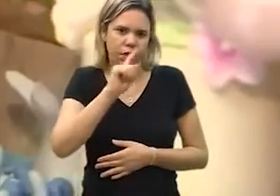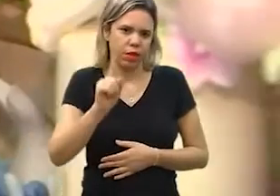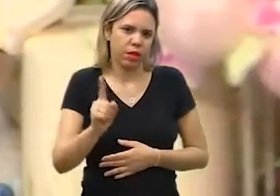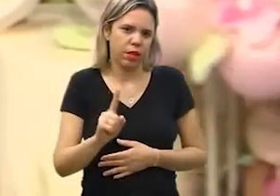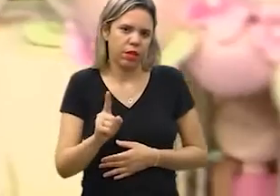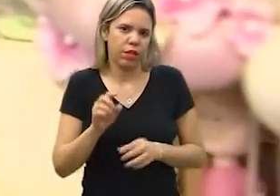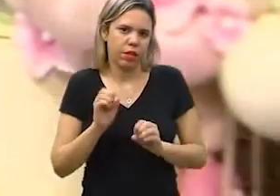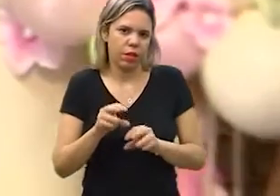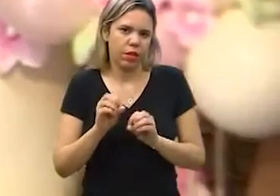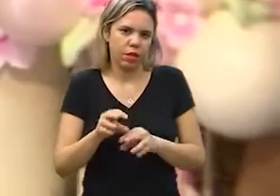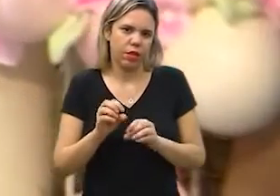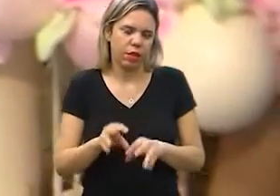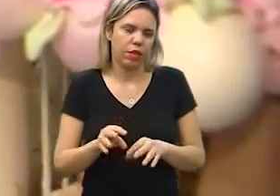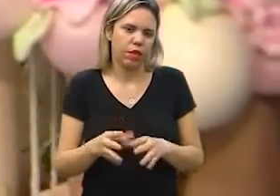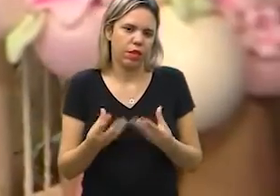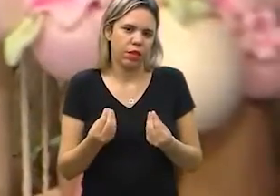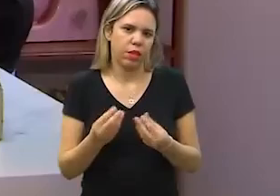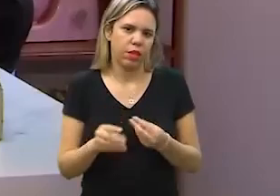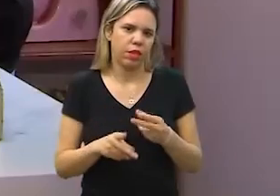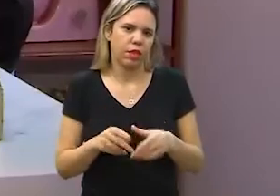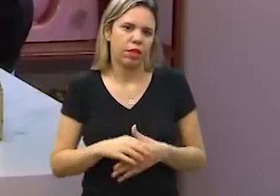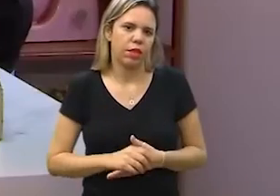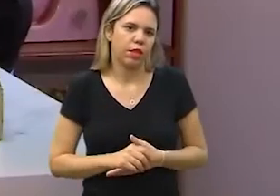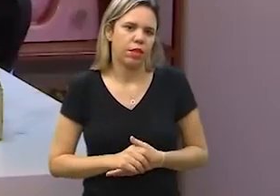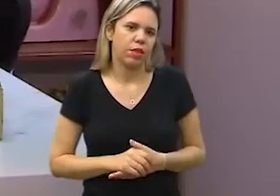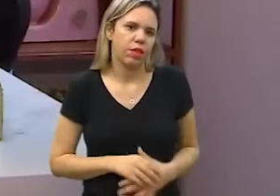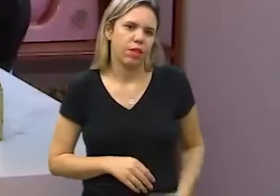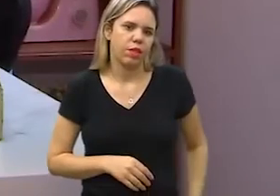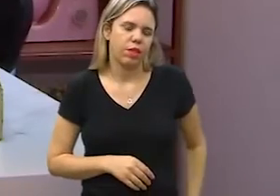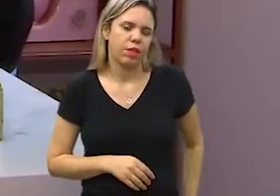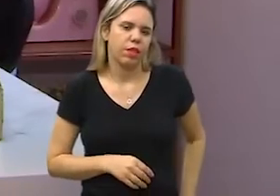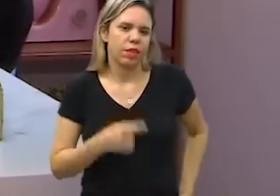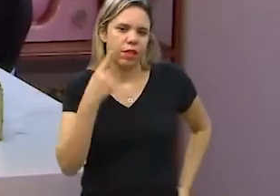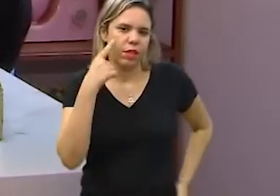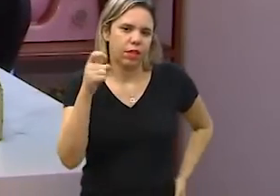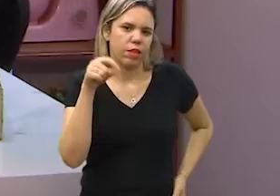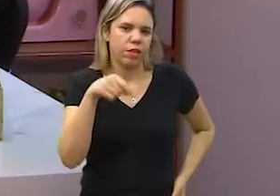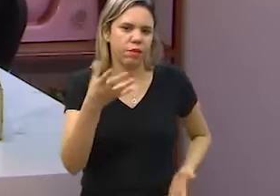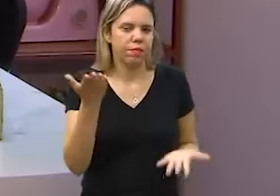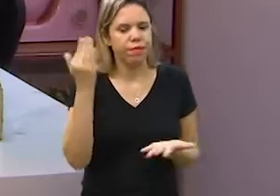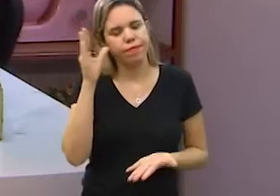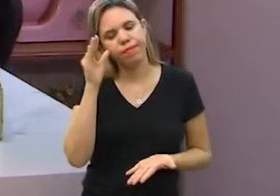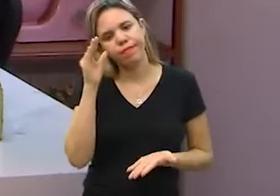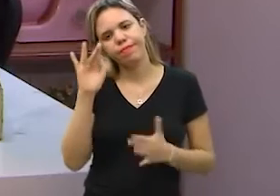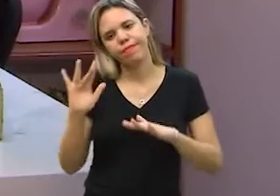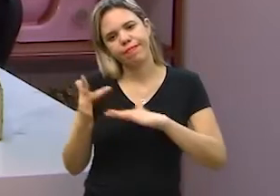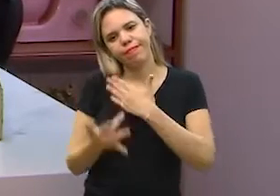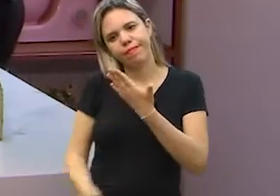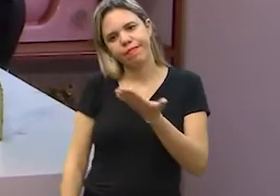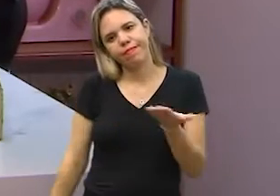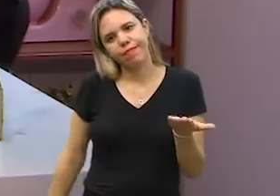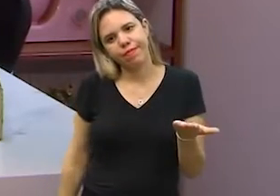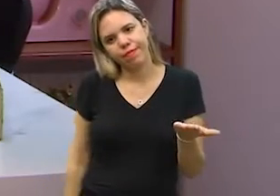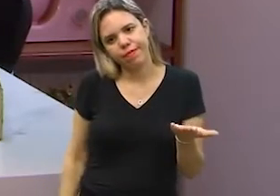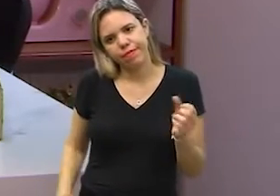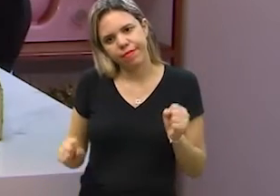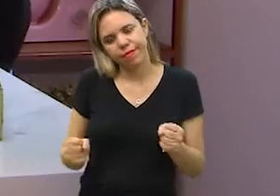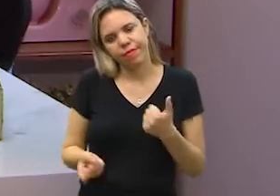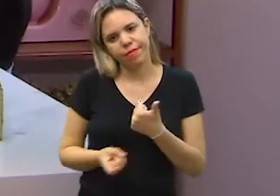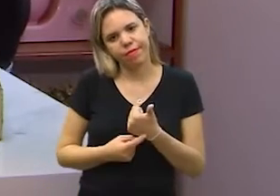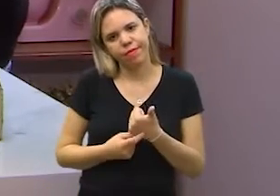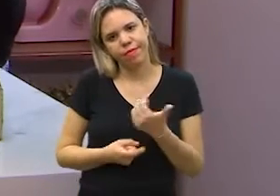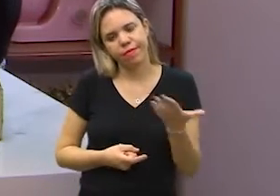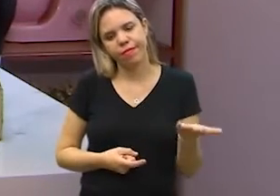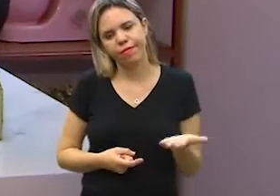difícil. E eu ensino muito lá, viu? Bom, quem ficou interessado, então, tem aí as redes sociais da Paty, pode seguir